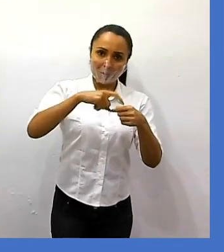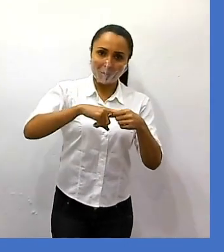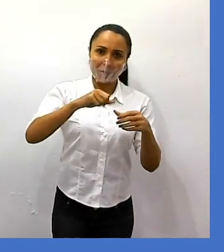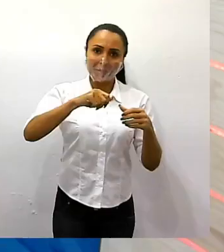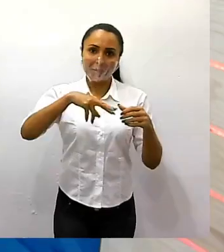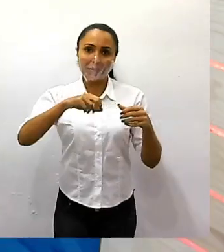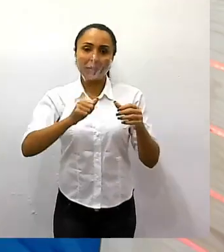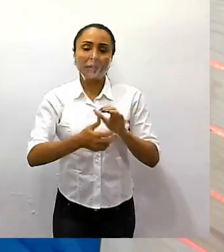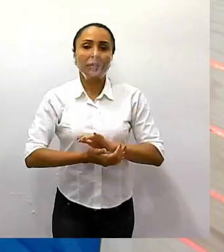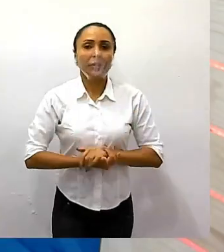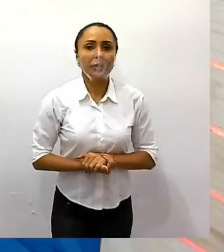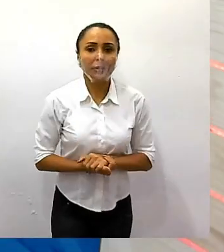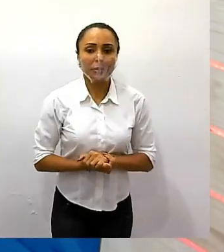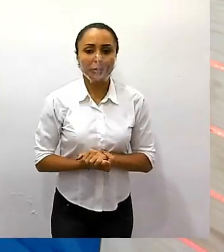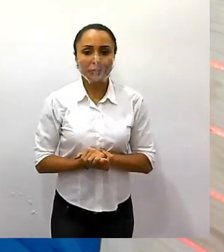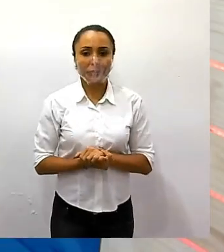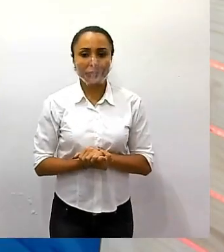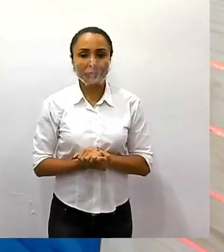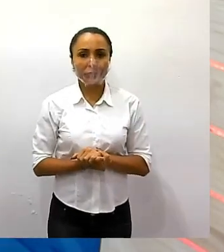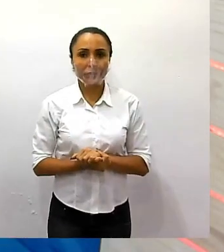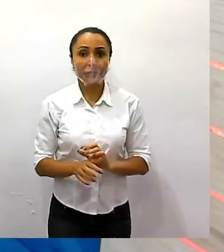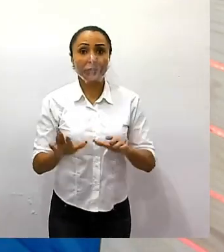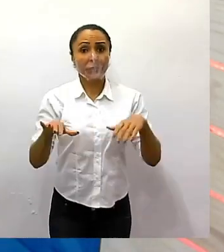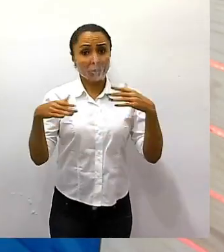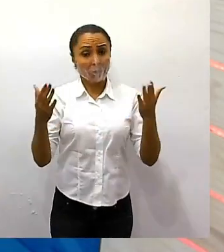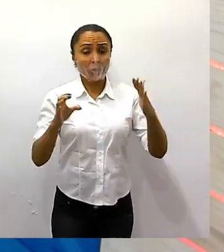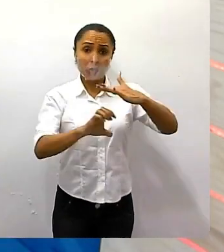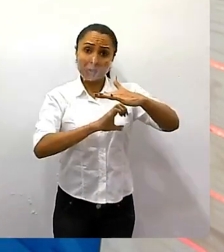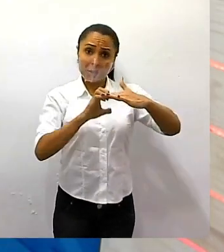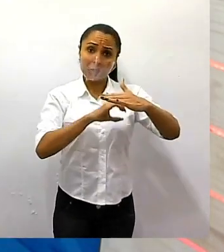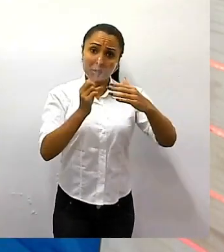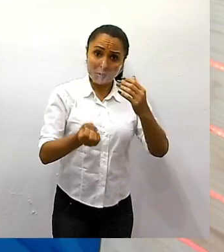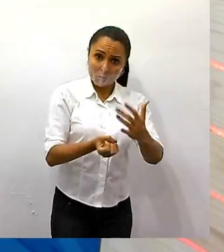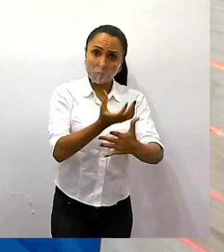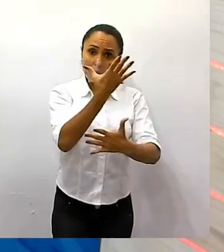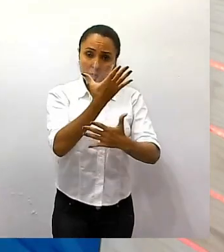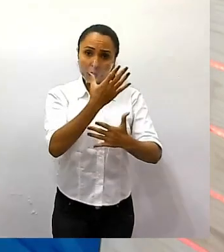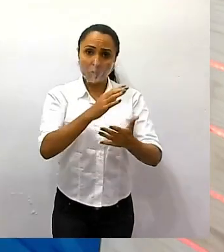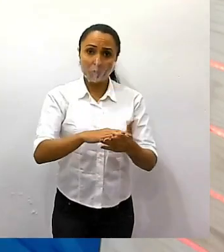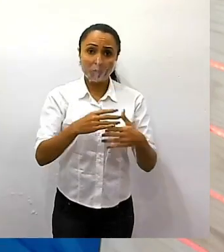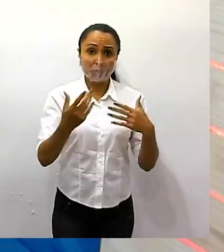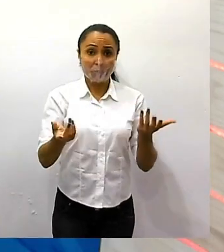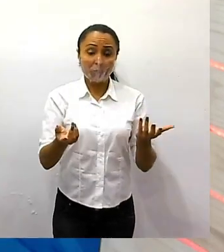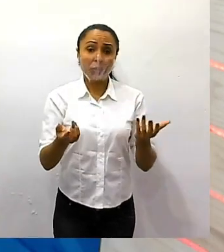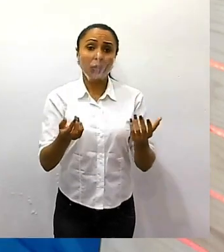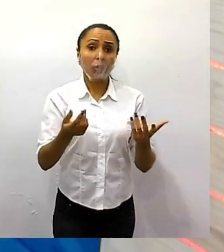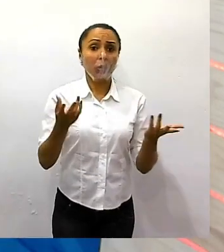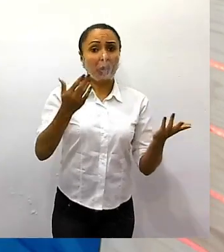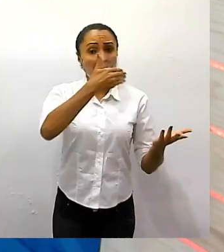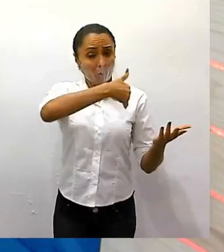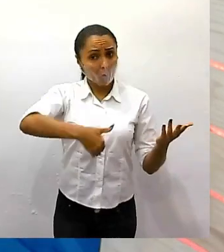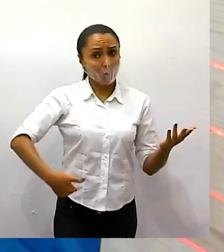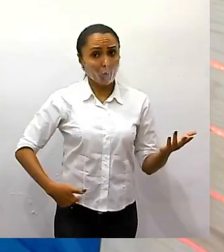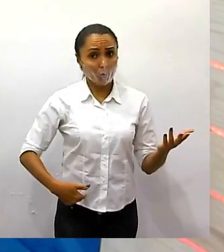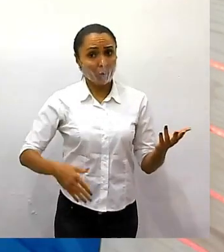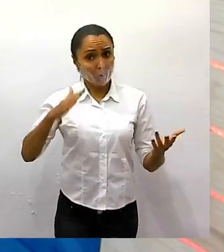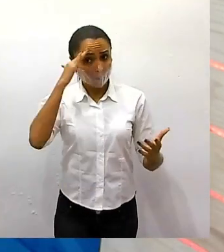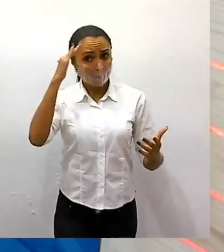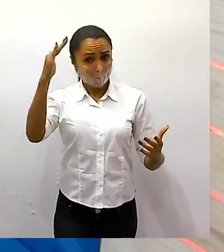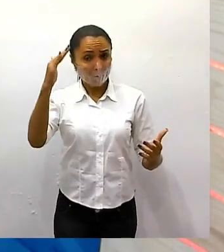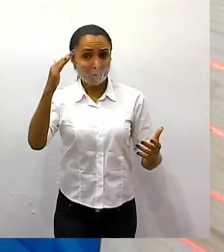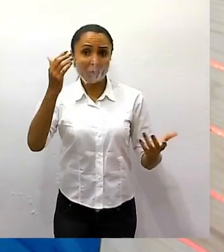Gente, vejam só. Quando a Embraer foi criada, né, e sob ainda o governo militar, e tinha essa